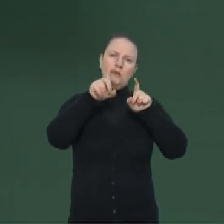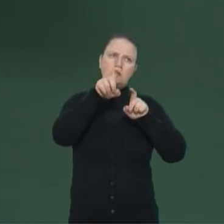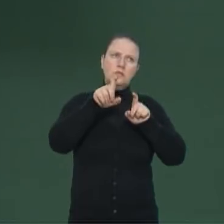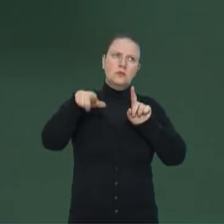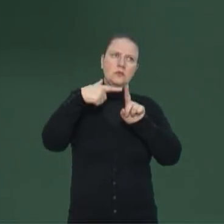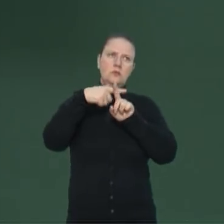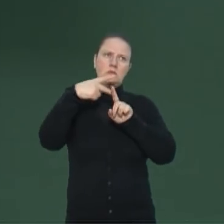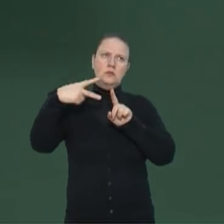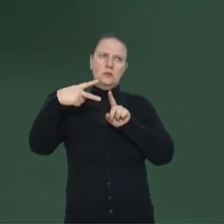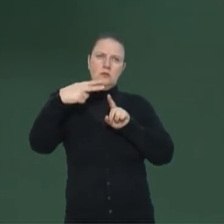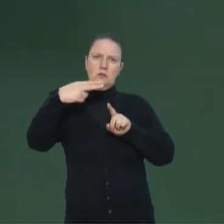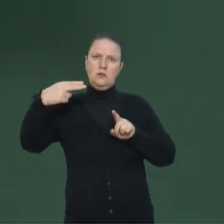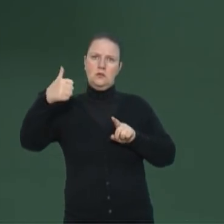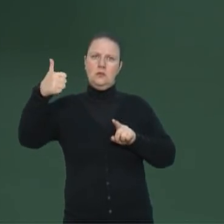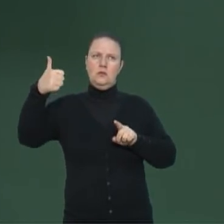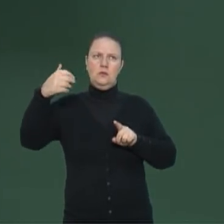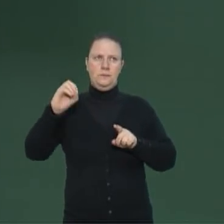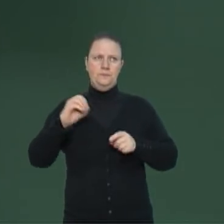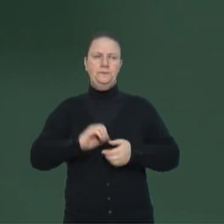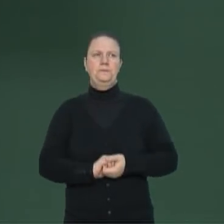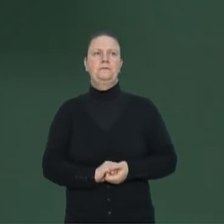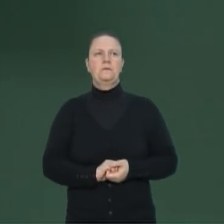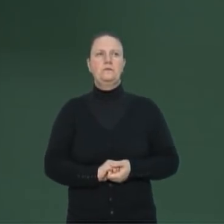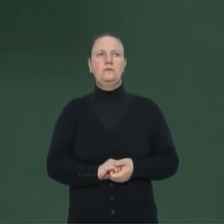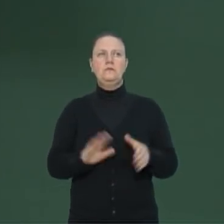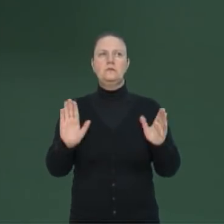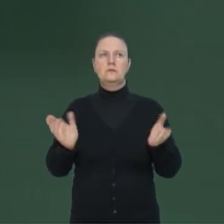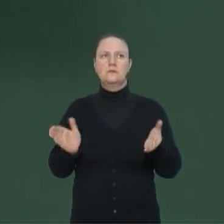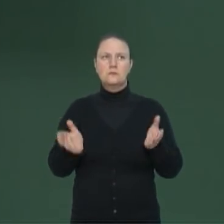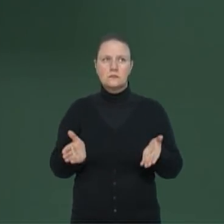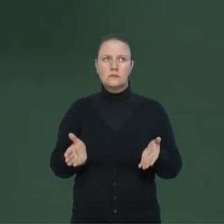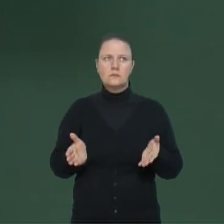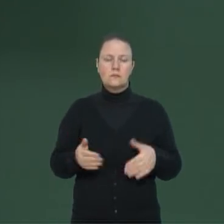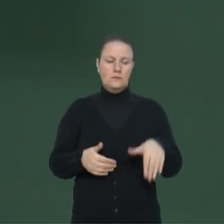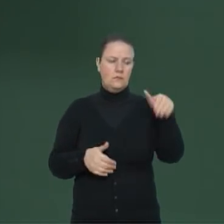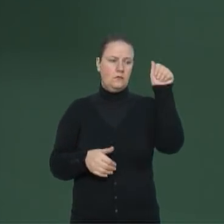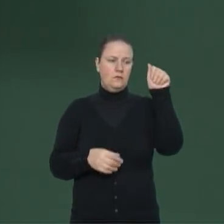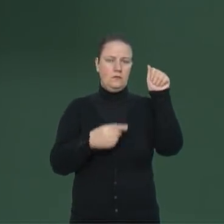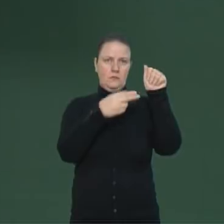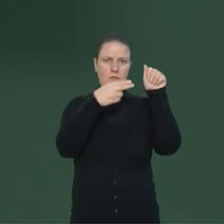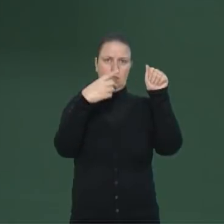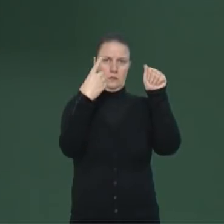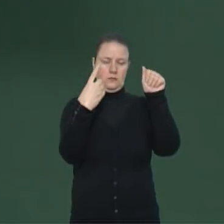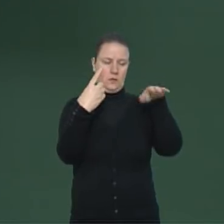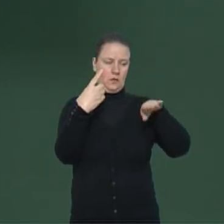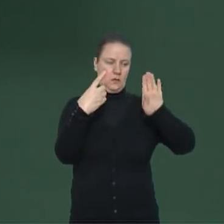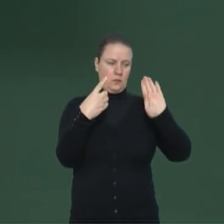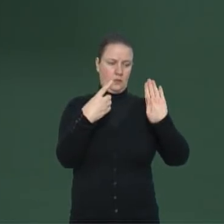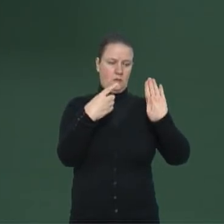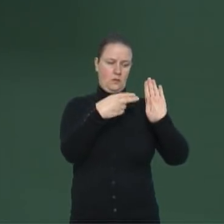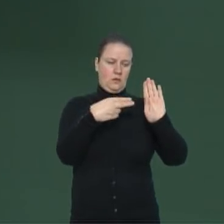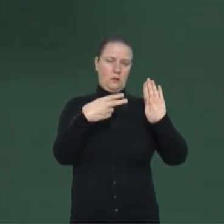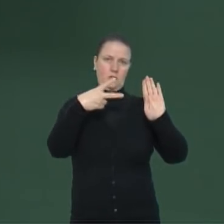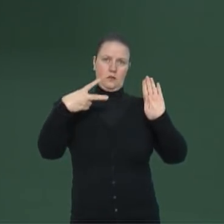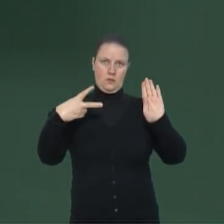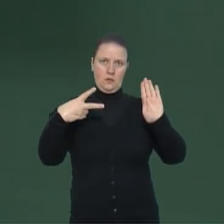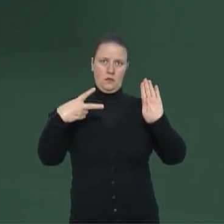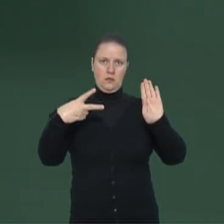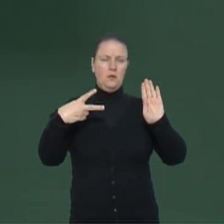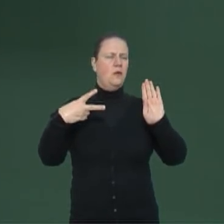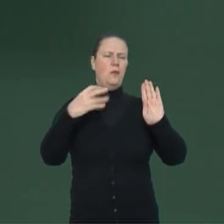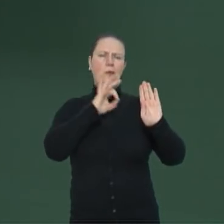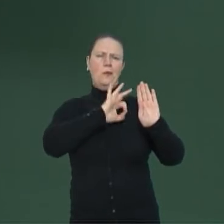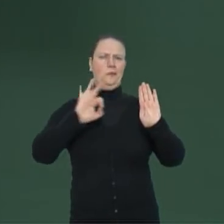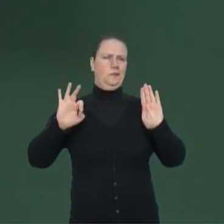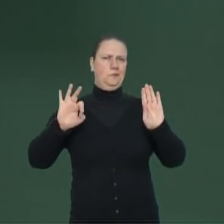2x, ok? E aí eu vou completar o quadrado, né? O A é 1, o B é 2, par, tá ótimo, não vai ter